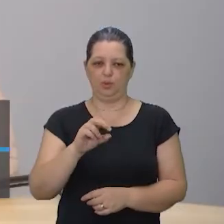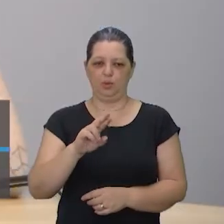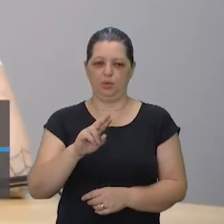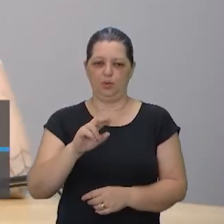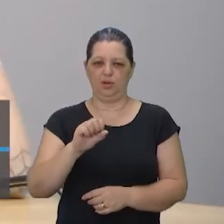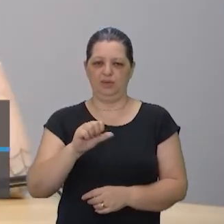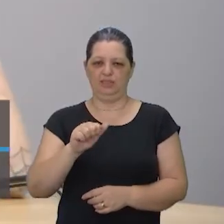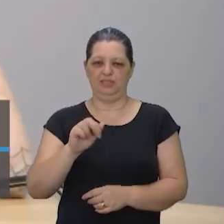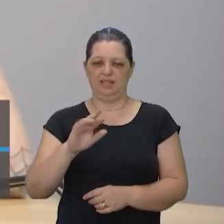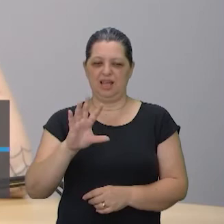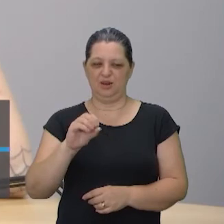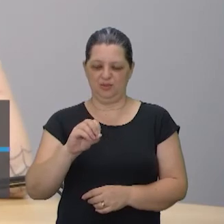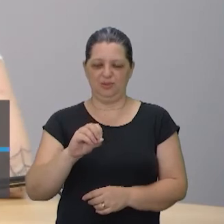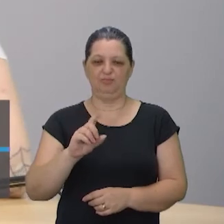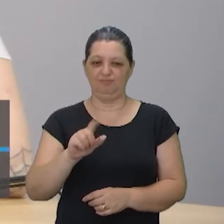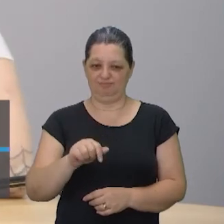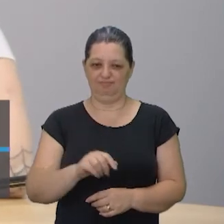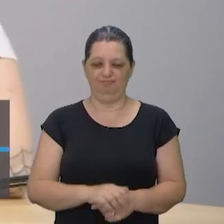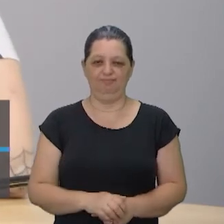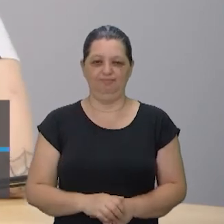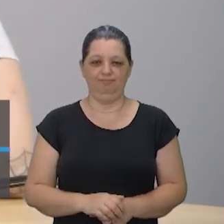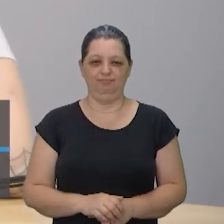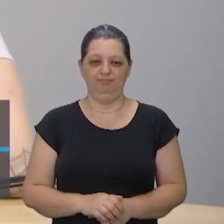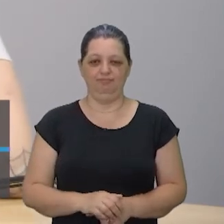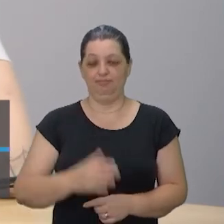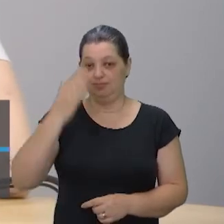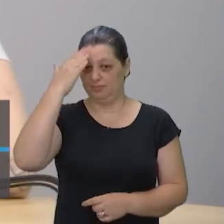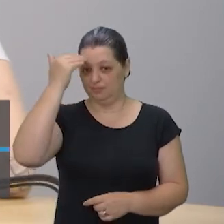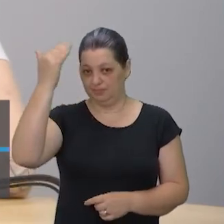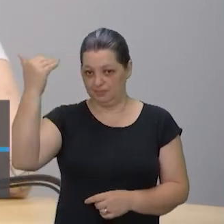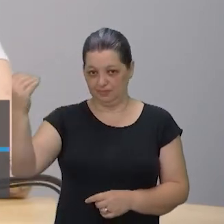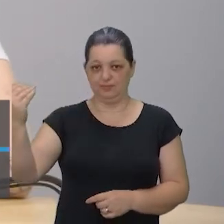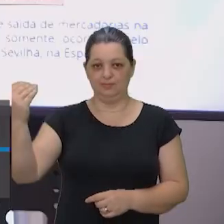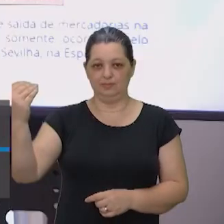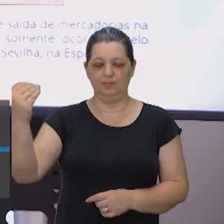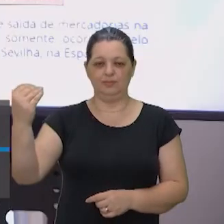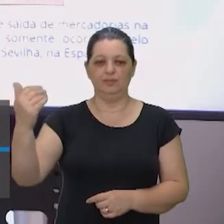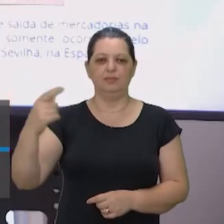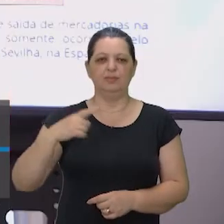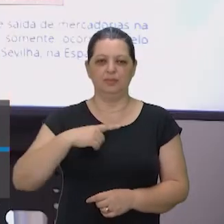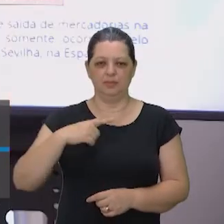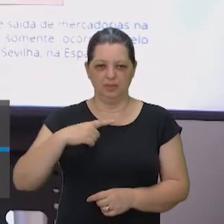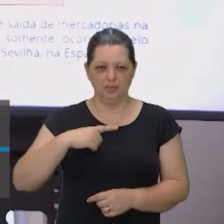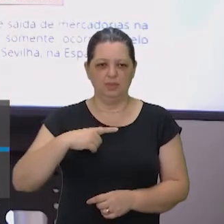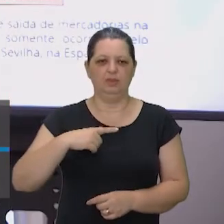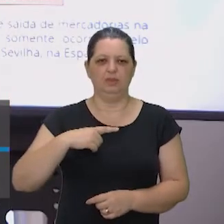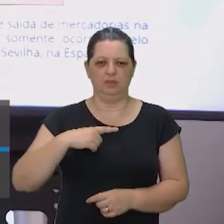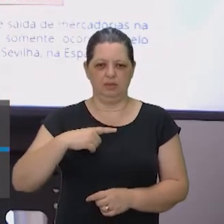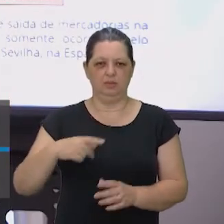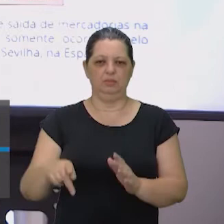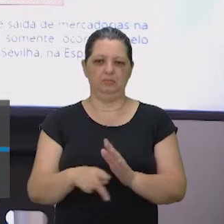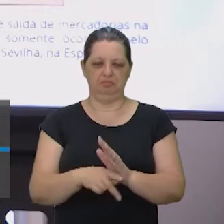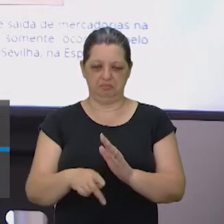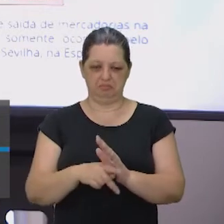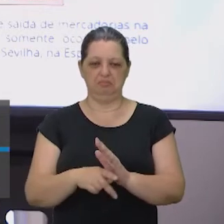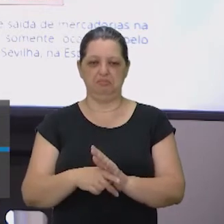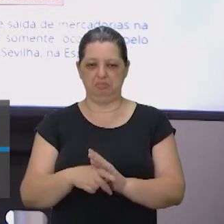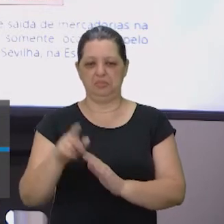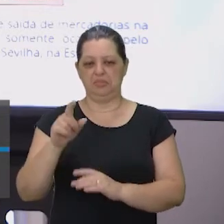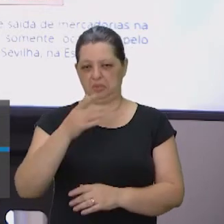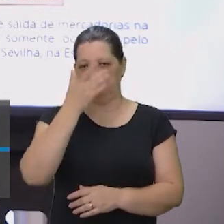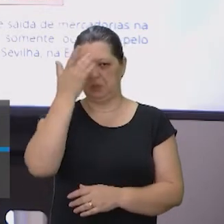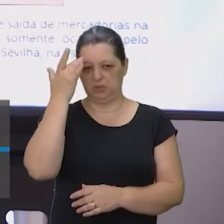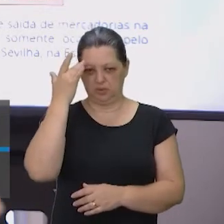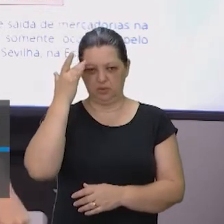sim. Inclusive, o mais famoso deles ganhou até título de nobreza, o Blake. Ah,